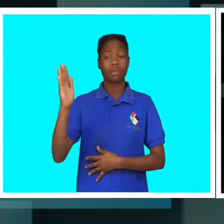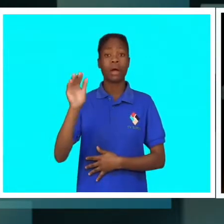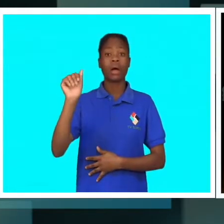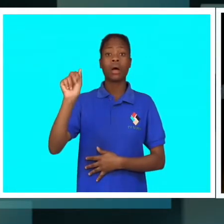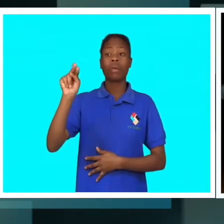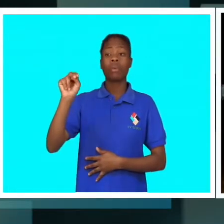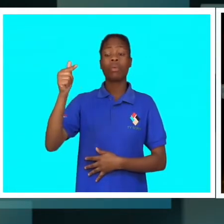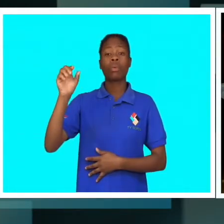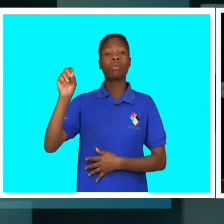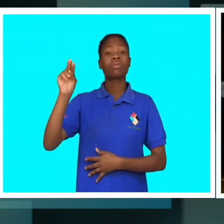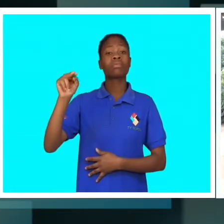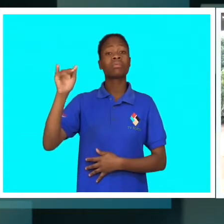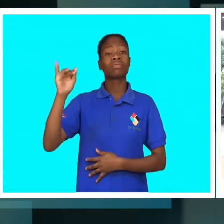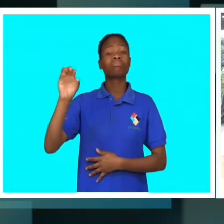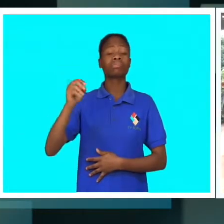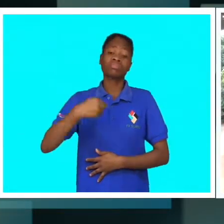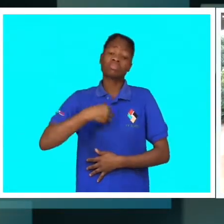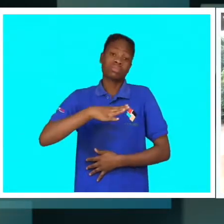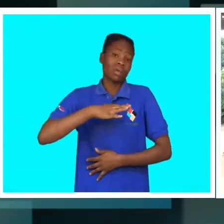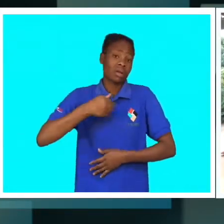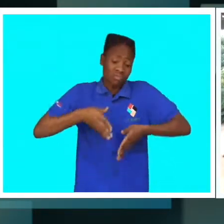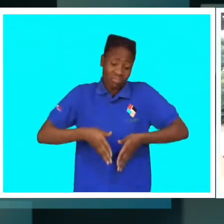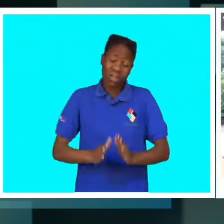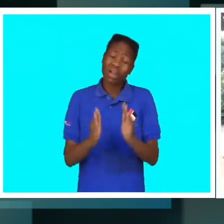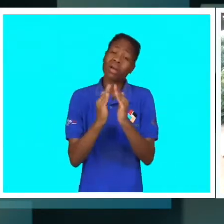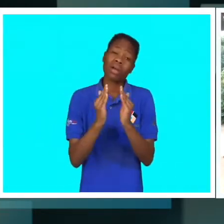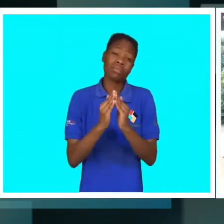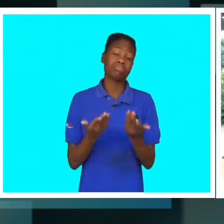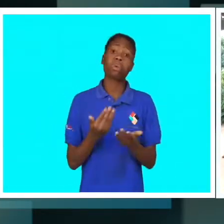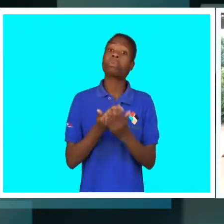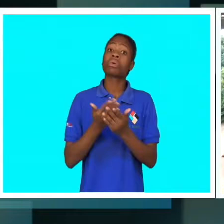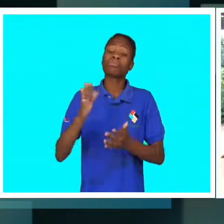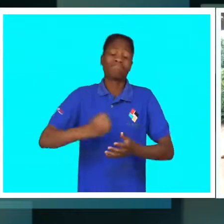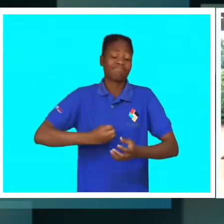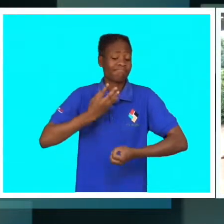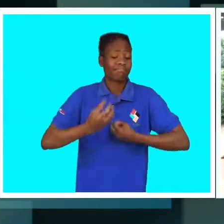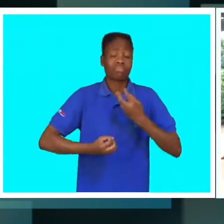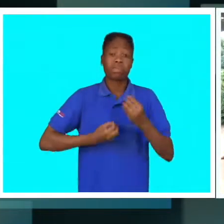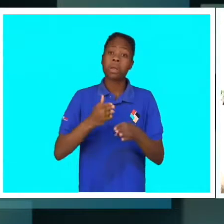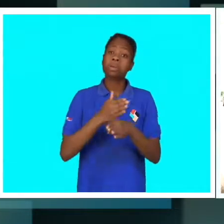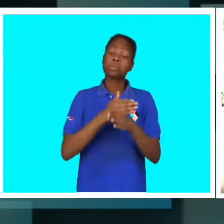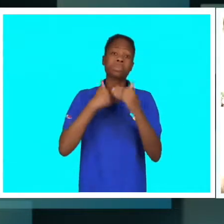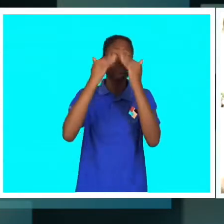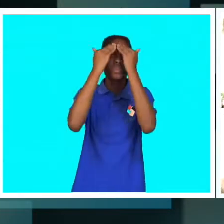Sem noção dos riscos que coria, FIVA conta como foi o parto fora da maternidade.